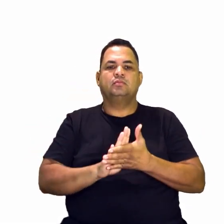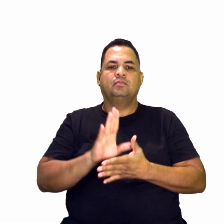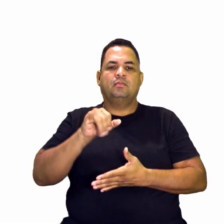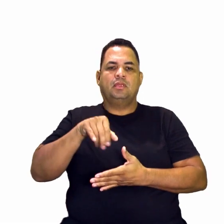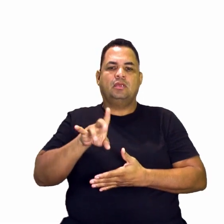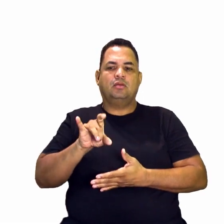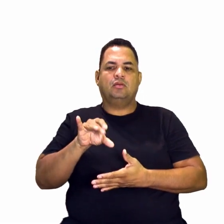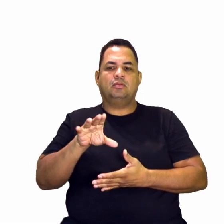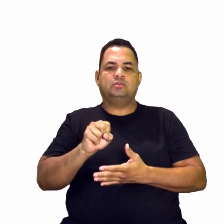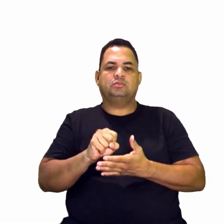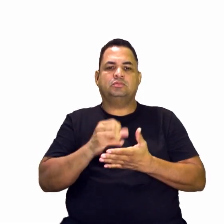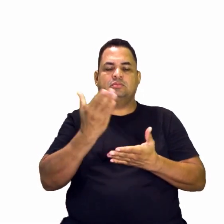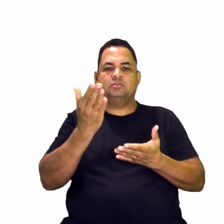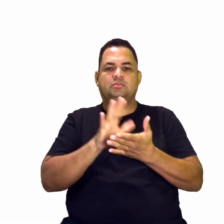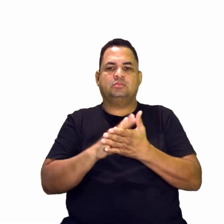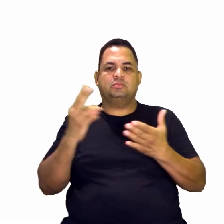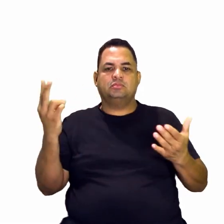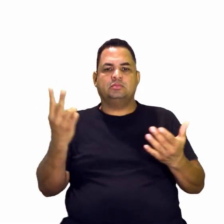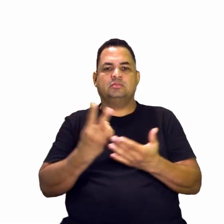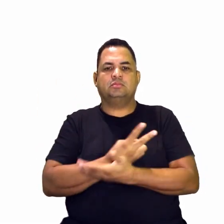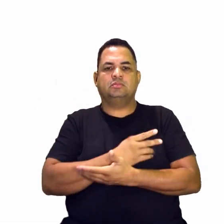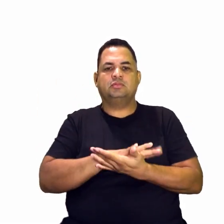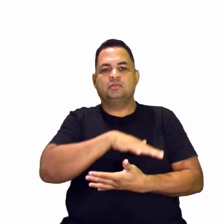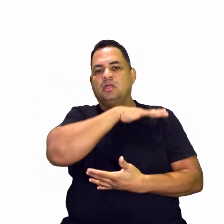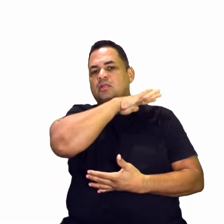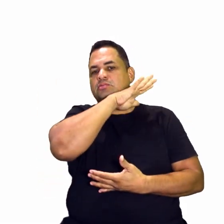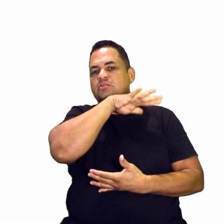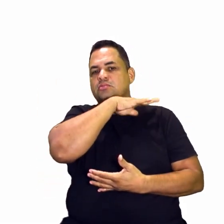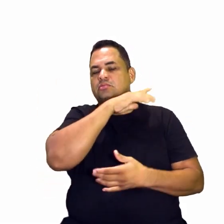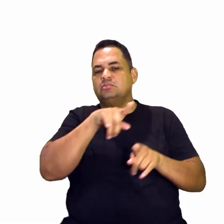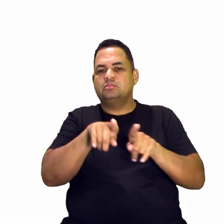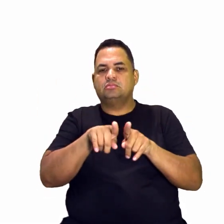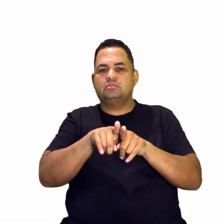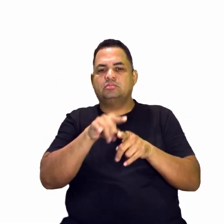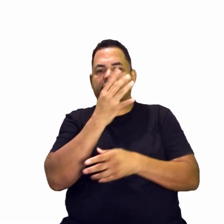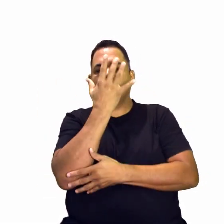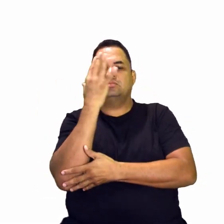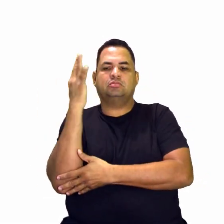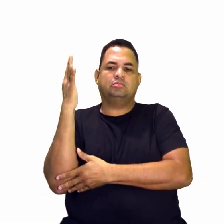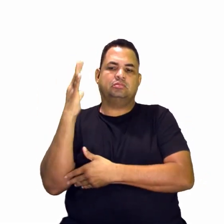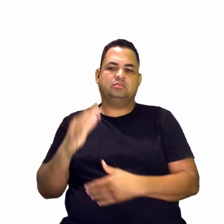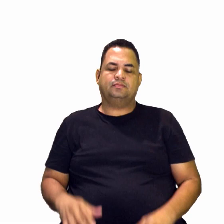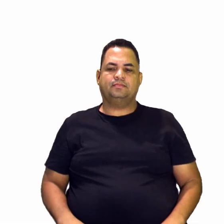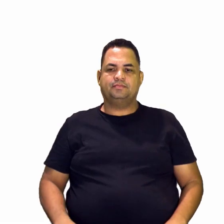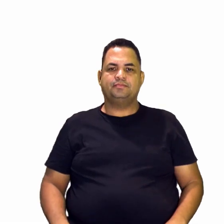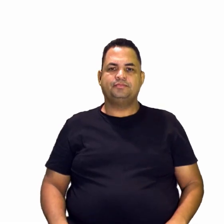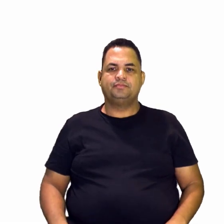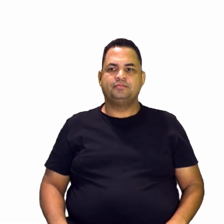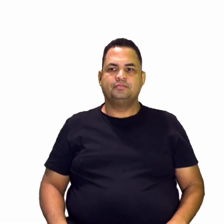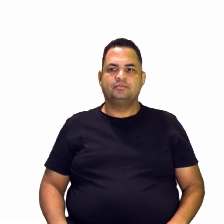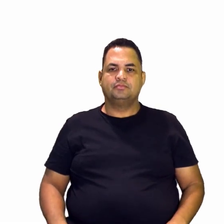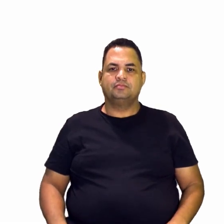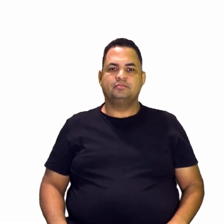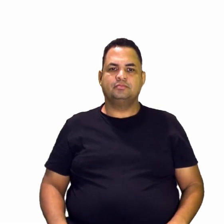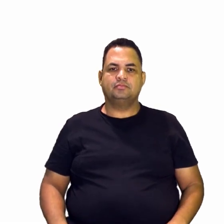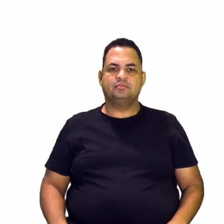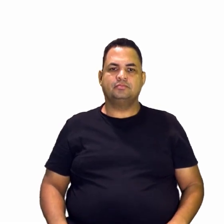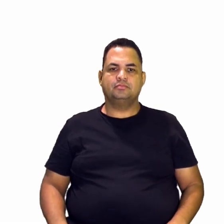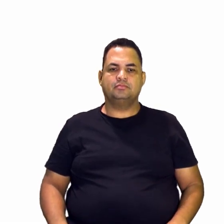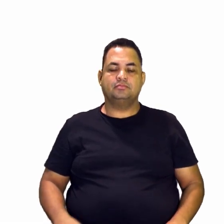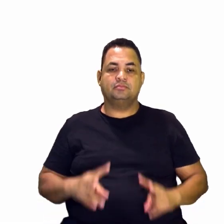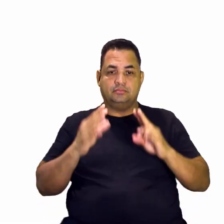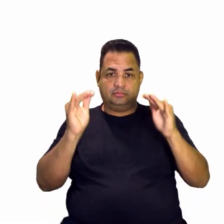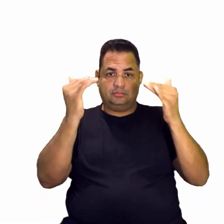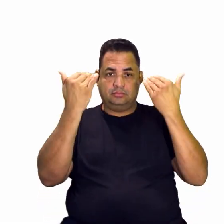é a meiose. Essa meiose ocorre tanto nos animais quanto também nos vegetais, tá, galera? Então vamos prestar